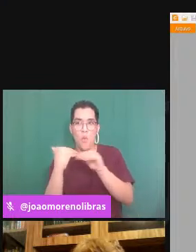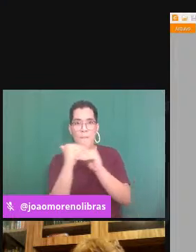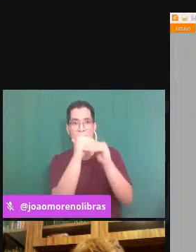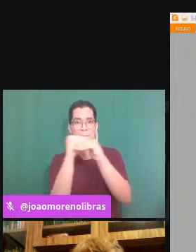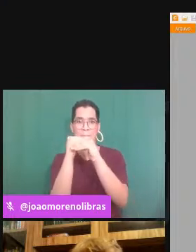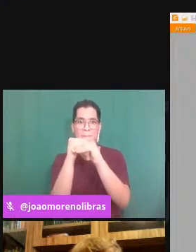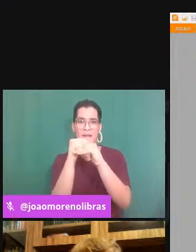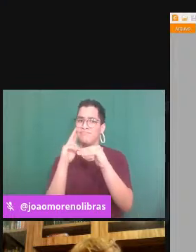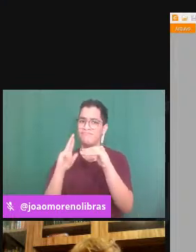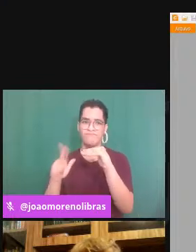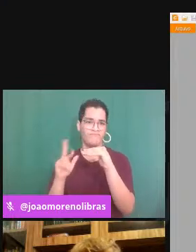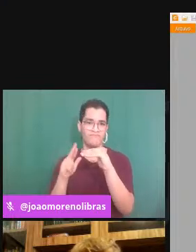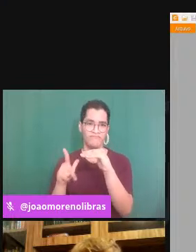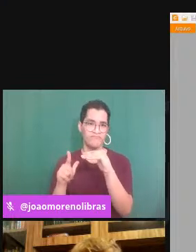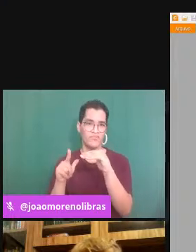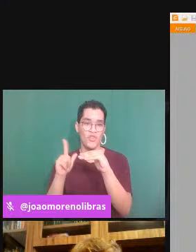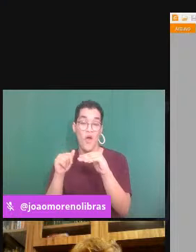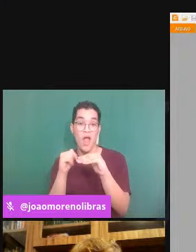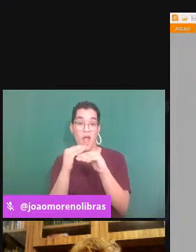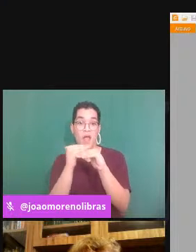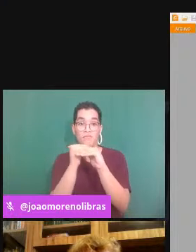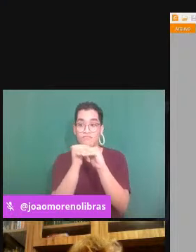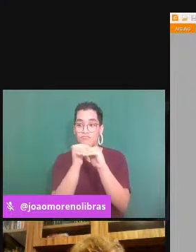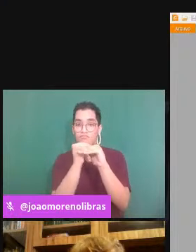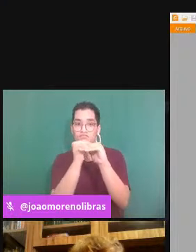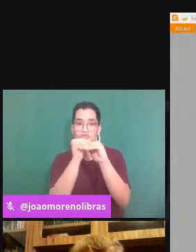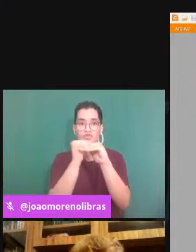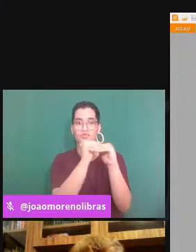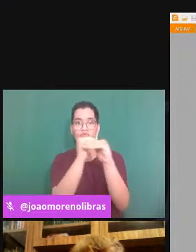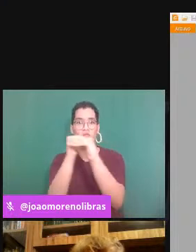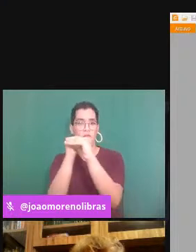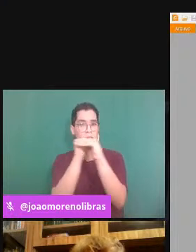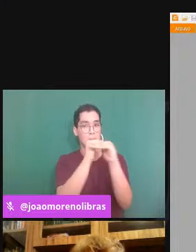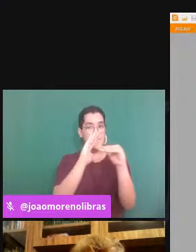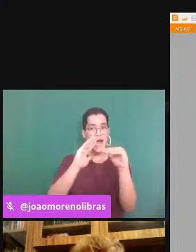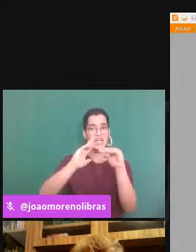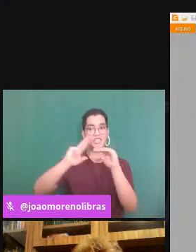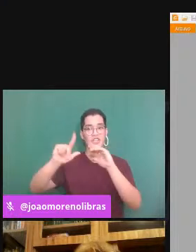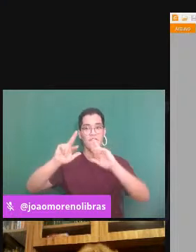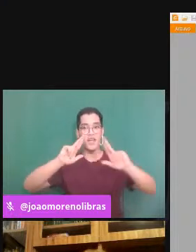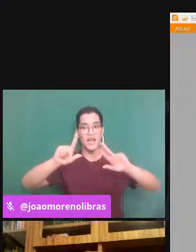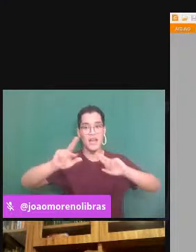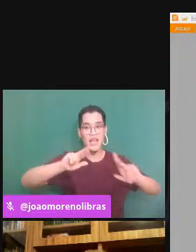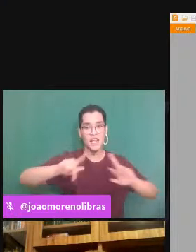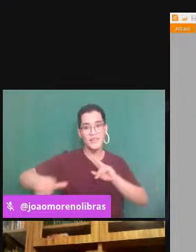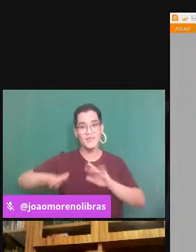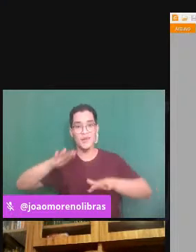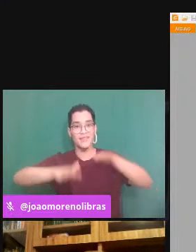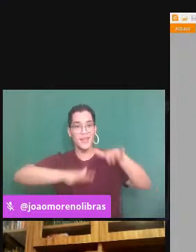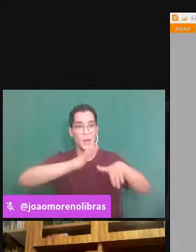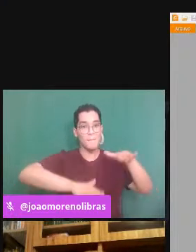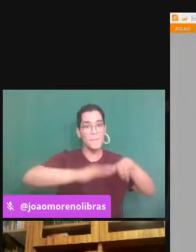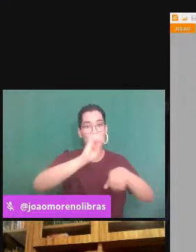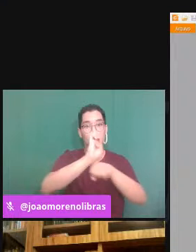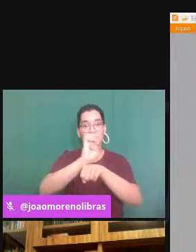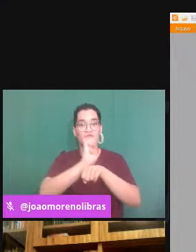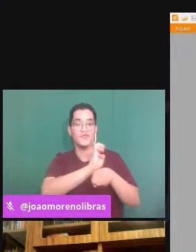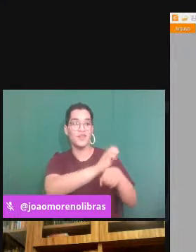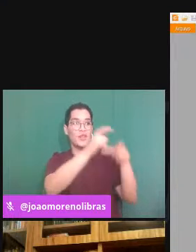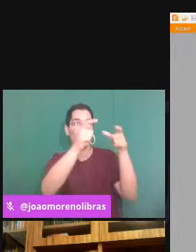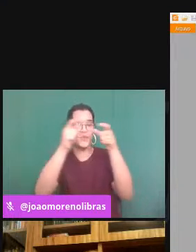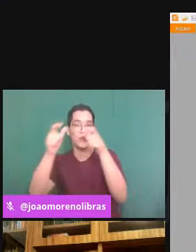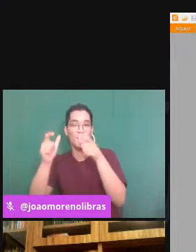definido por linhas, mas que vocês vão verificar que há tendências de época. Então, por isso que eu escolhi esses três até